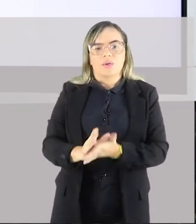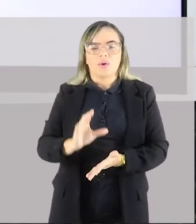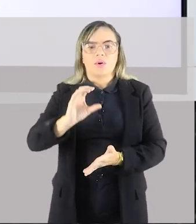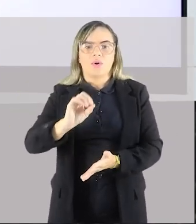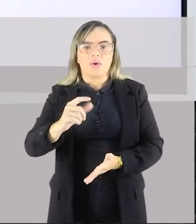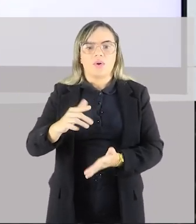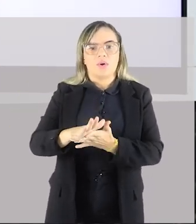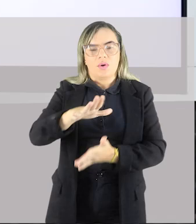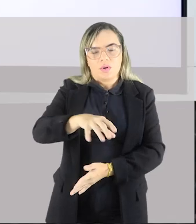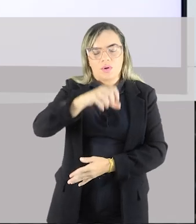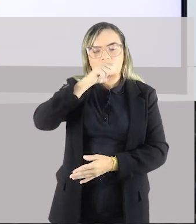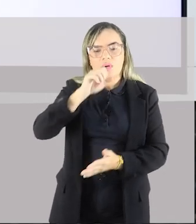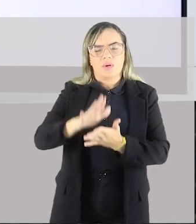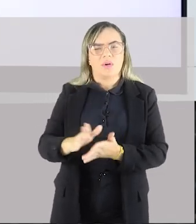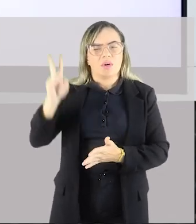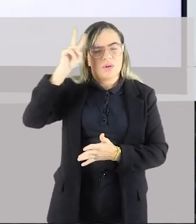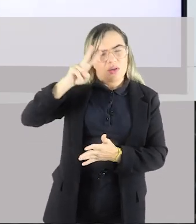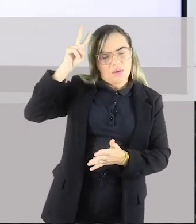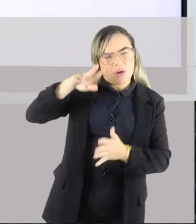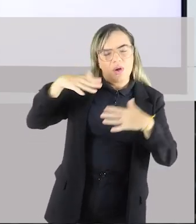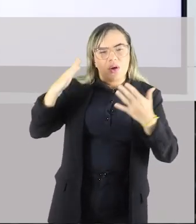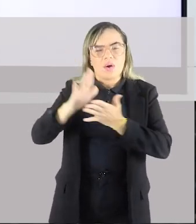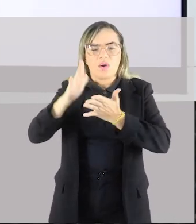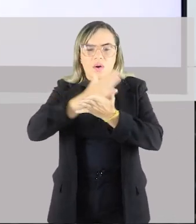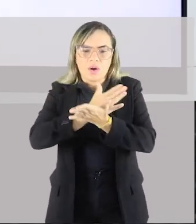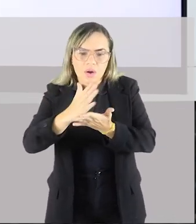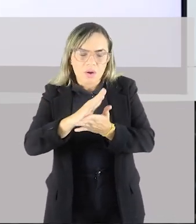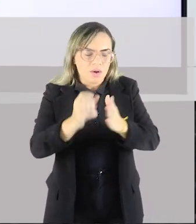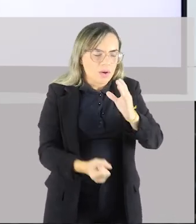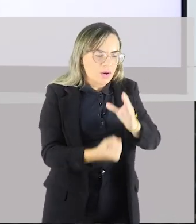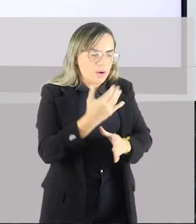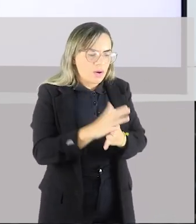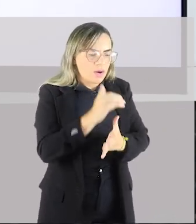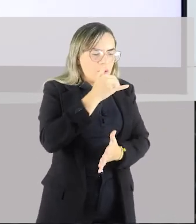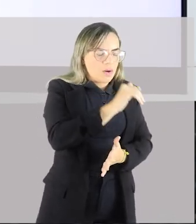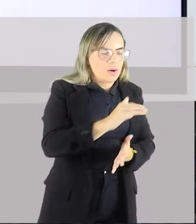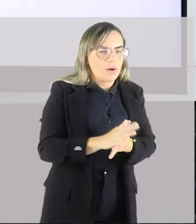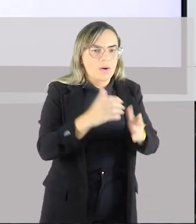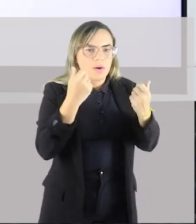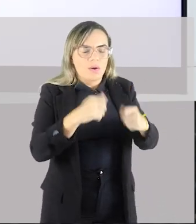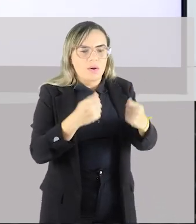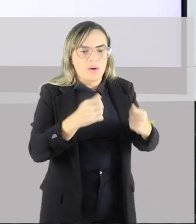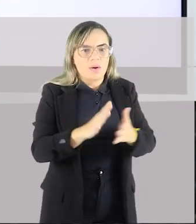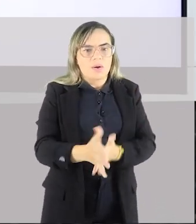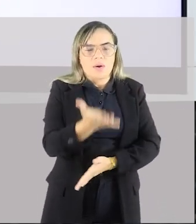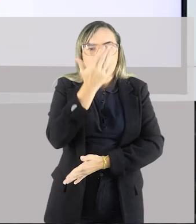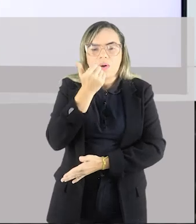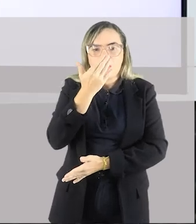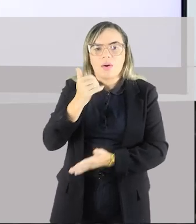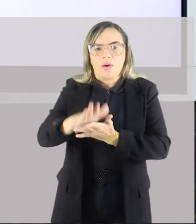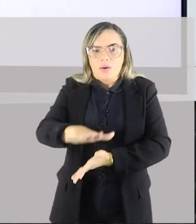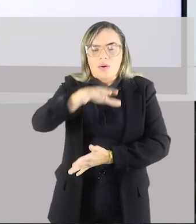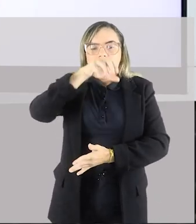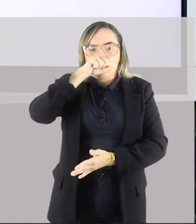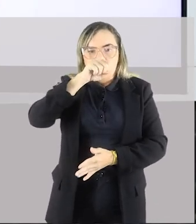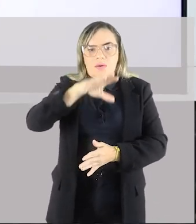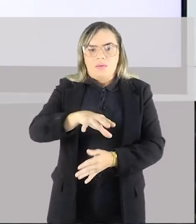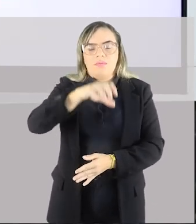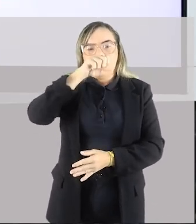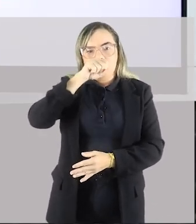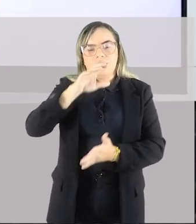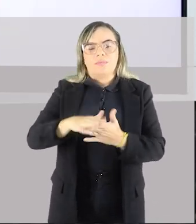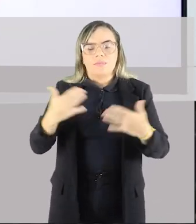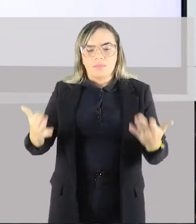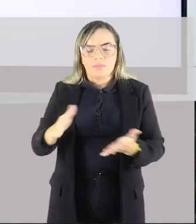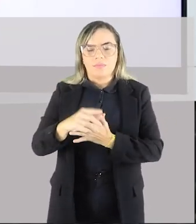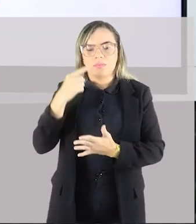Lembra que lá no começo eu falei para você o seguinte, que para formar energia você precisava comer e respirar, né?